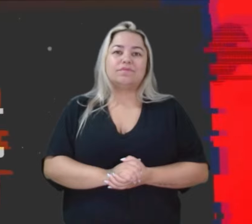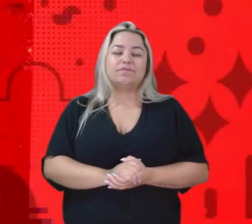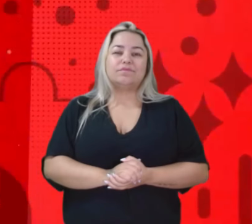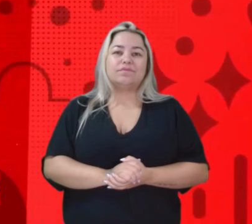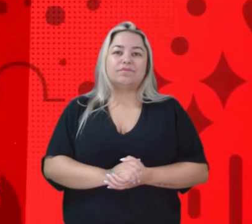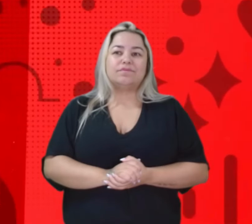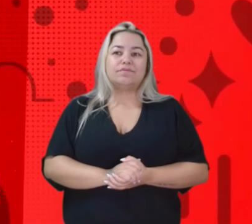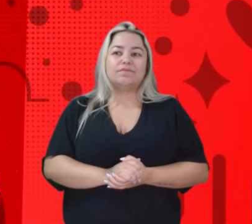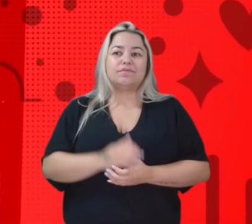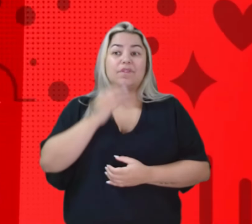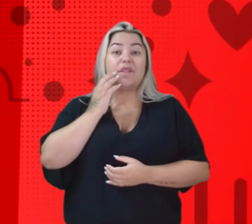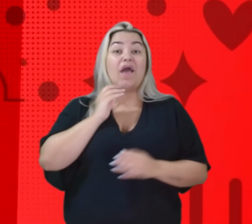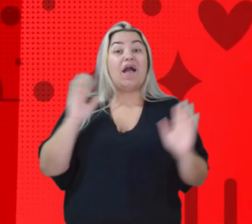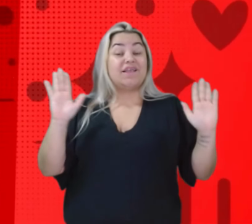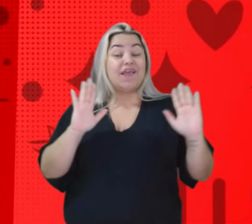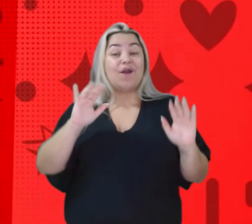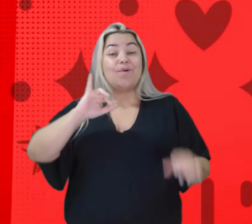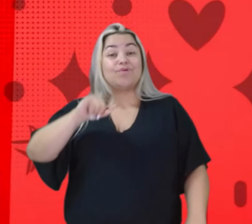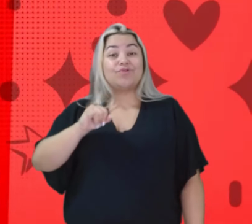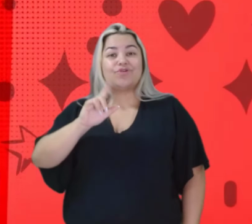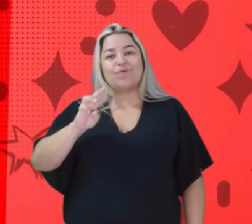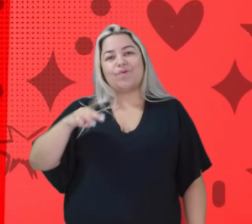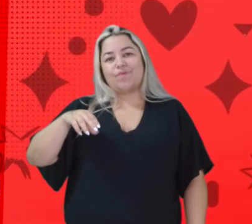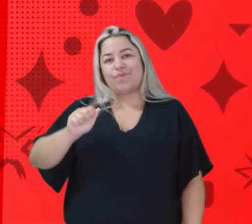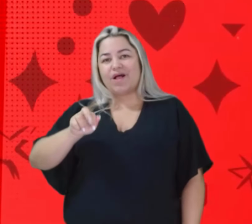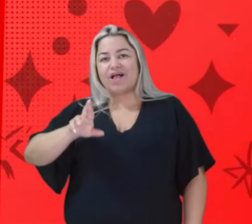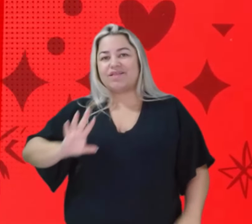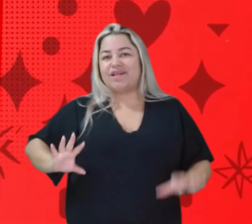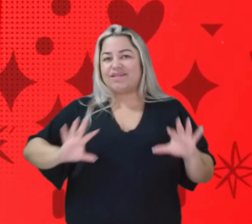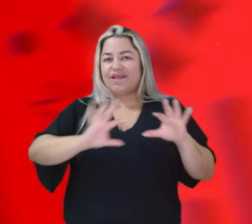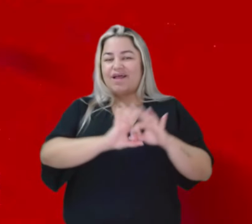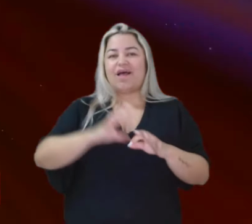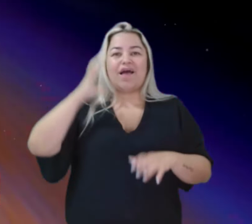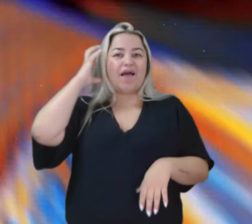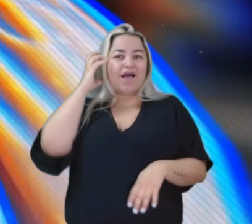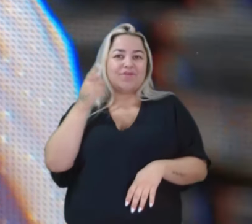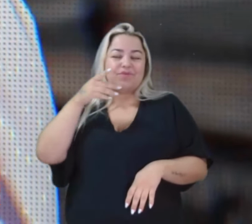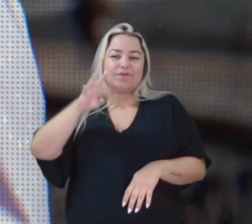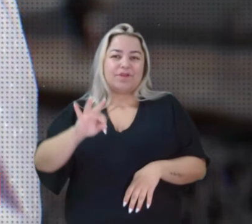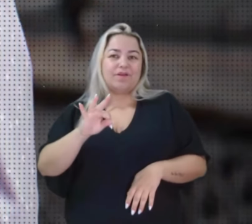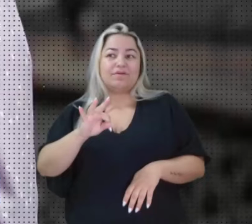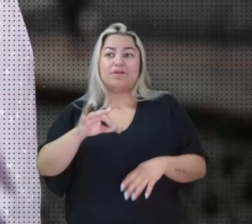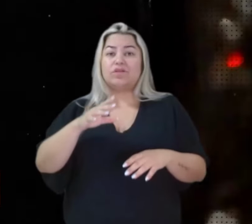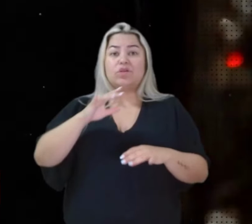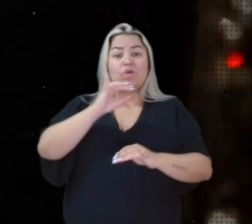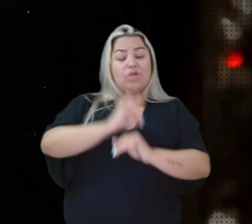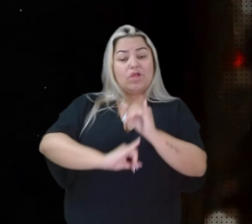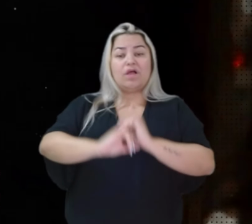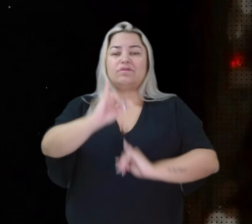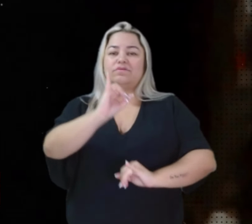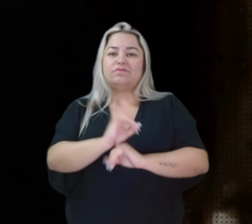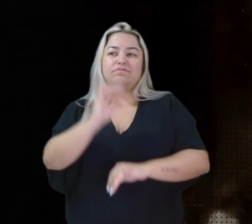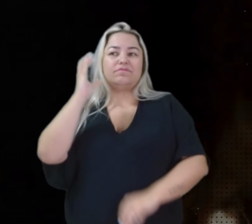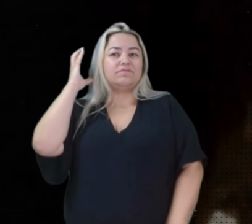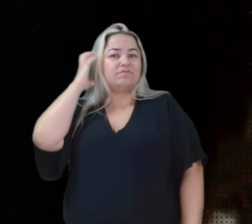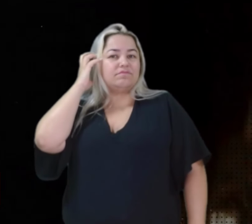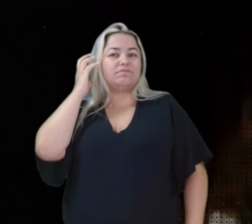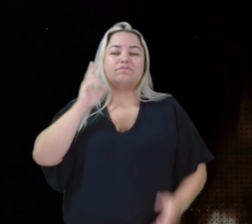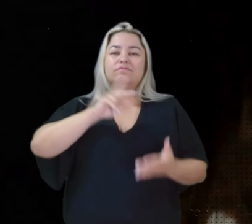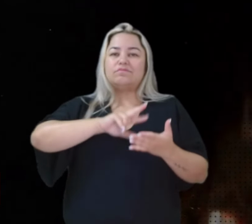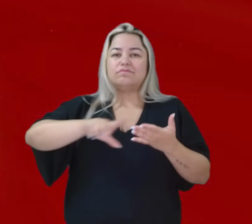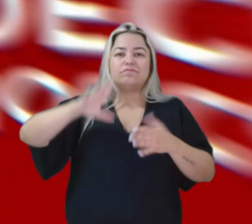radio.pt.org.br/Lula. Aqui é o Gilmar Tato e eu estou na sintonia da Rádio PT. Seja pela rádio online, pela nossa rádio agência ou